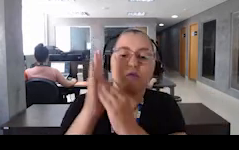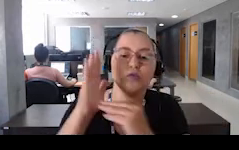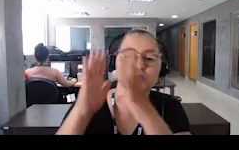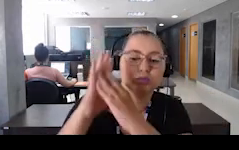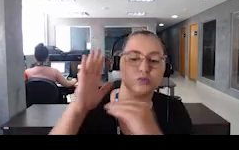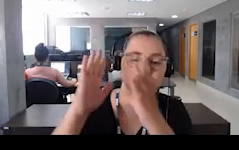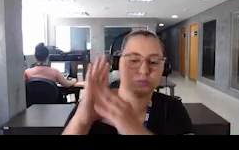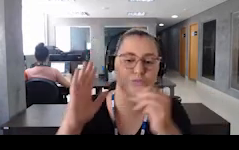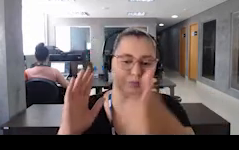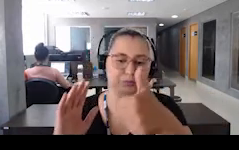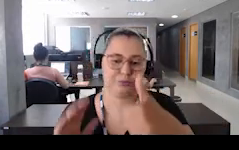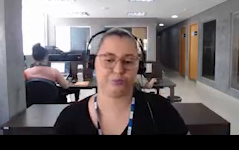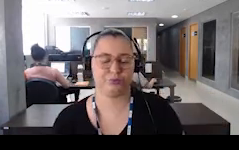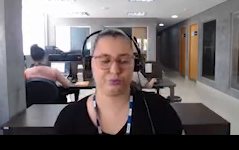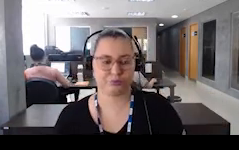aqui, ó.